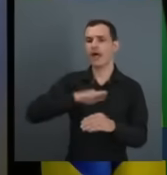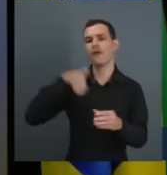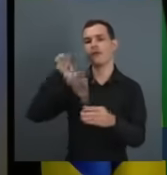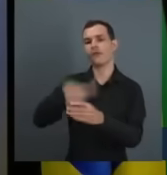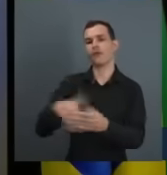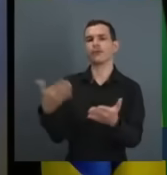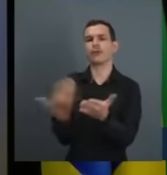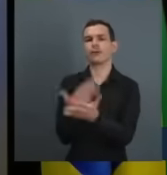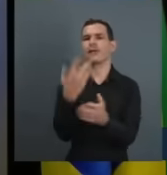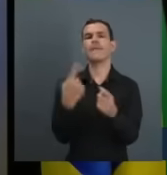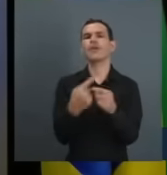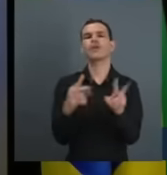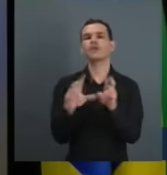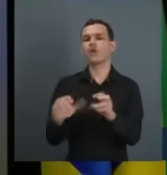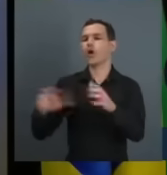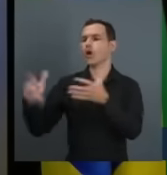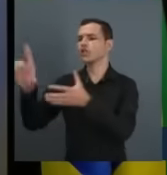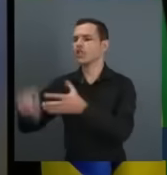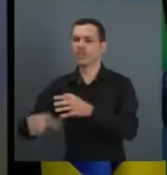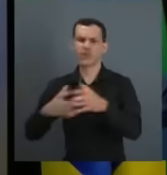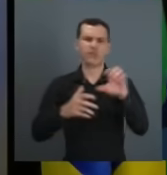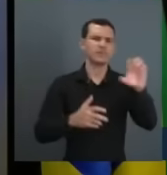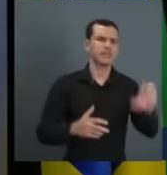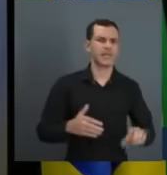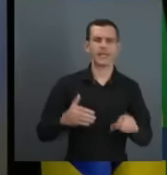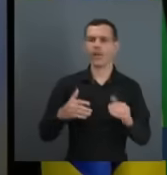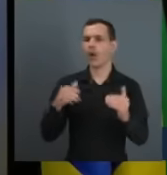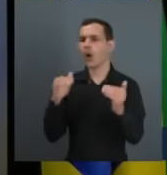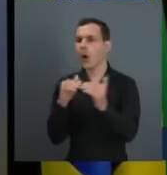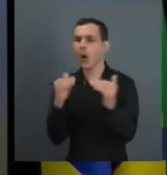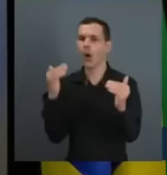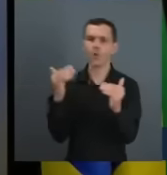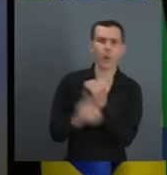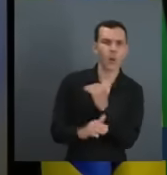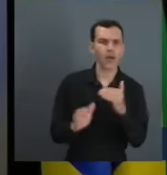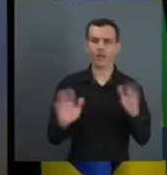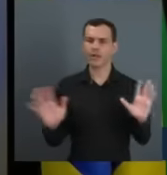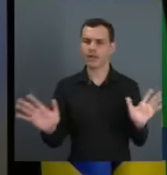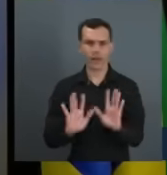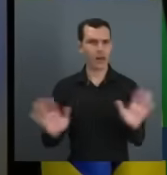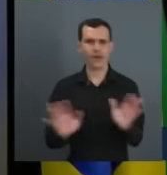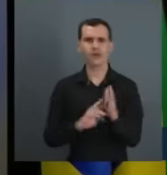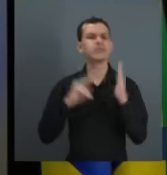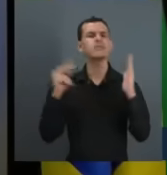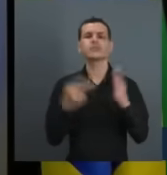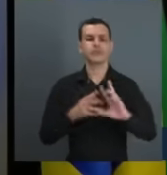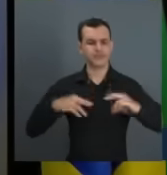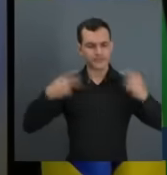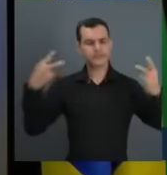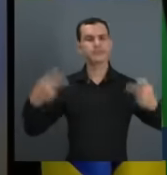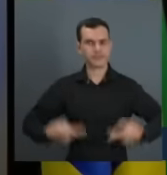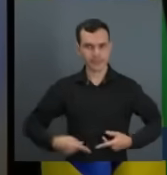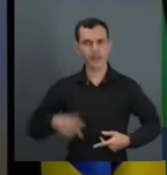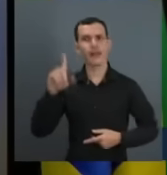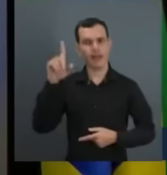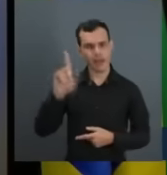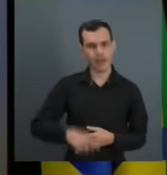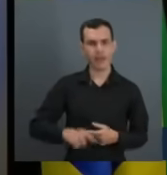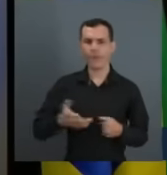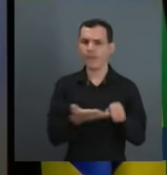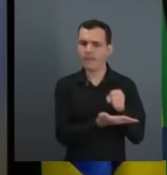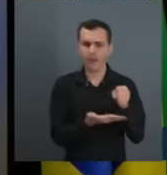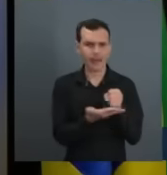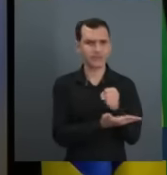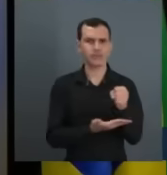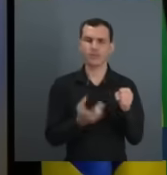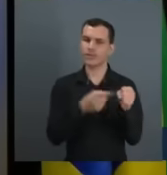não é questão de direita, de esquerda, ser contra ou a favor de governo. É uma questão de humanidade. É o mínimo que a gente pode fazer